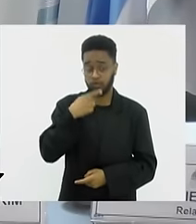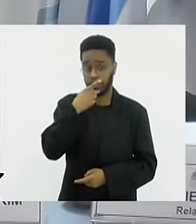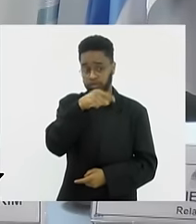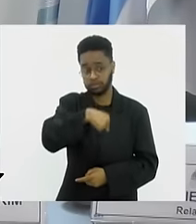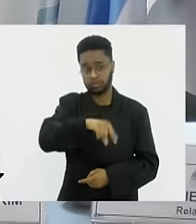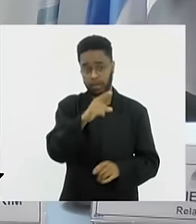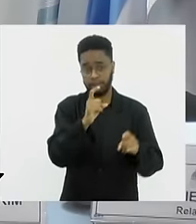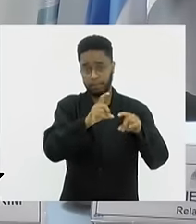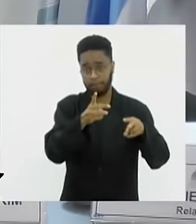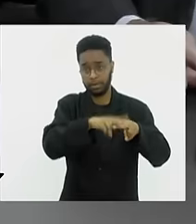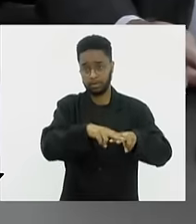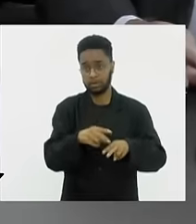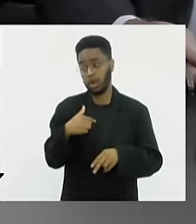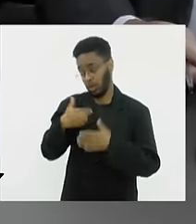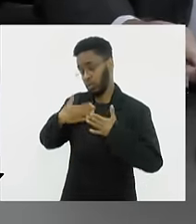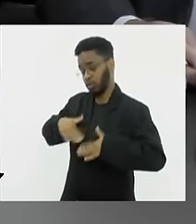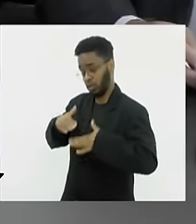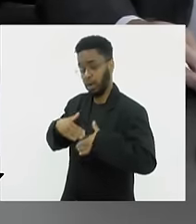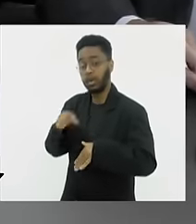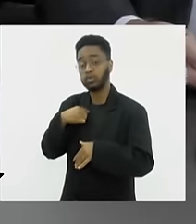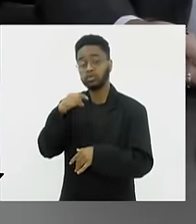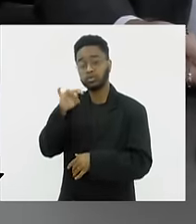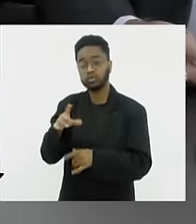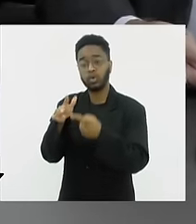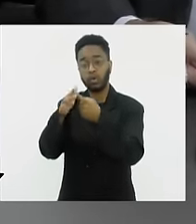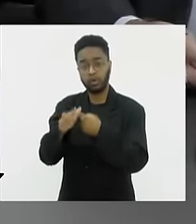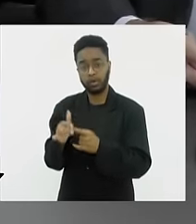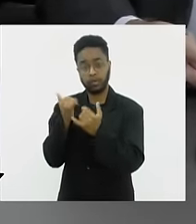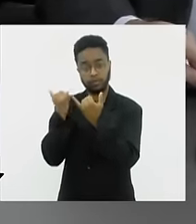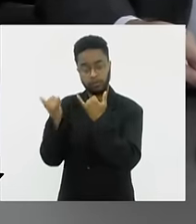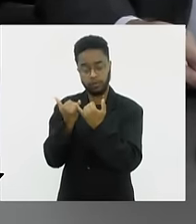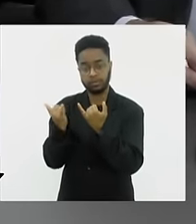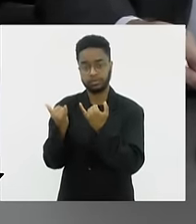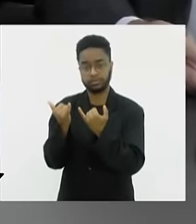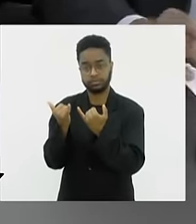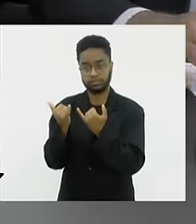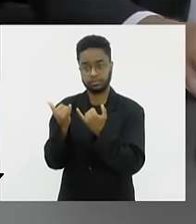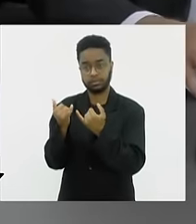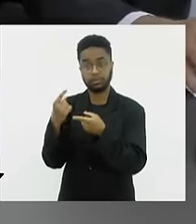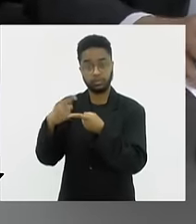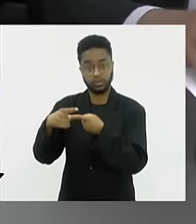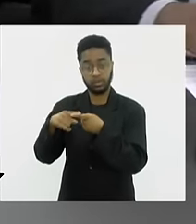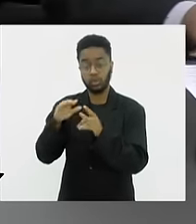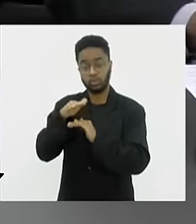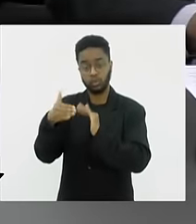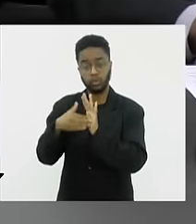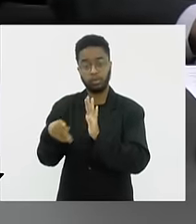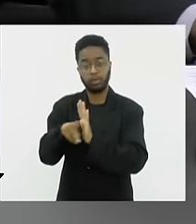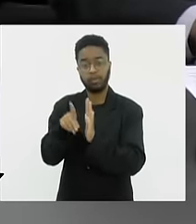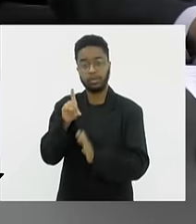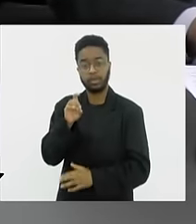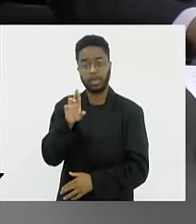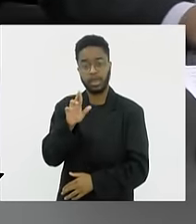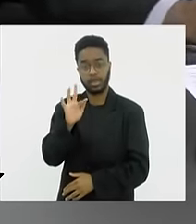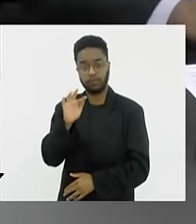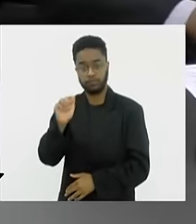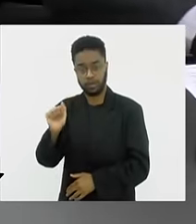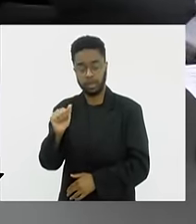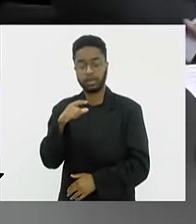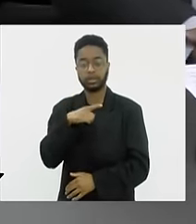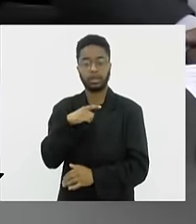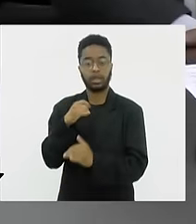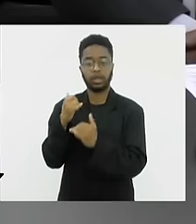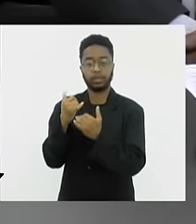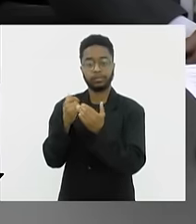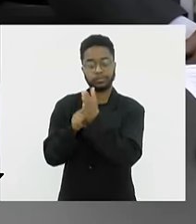disso. Deputado, estou calmo, só estou corrigindo então a informação. Tudo ali é da DRFA, está relacionado em inquérito.